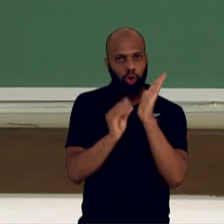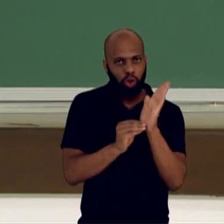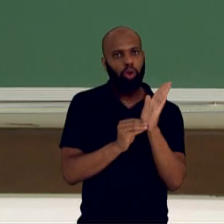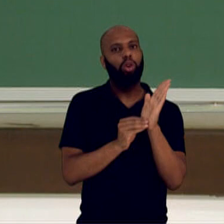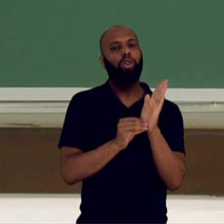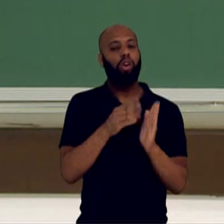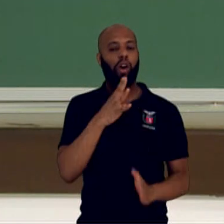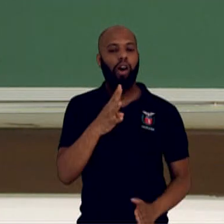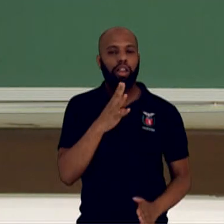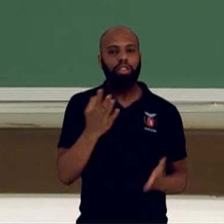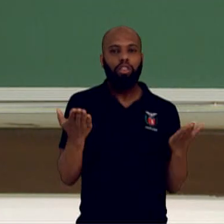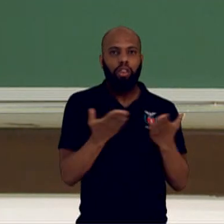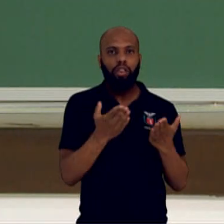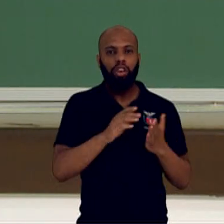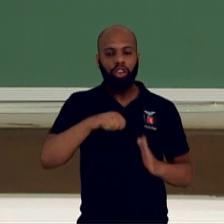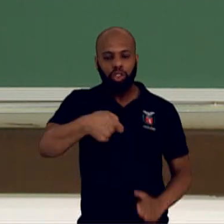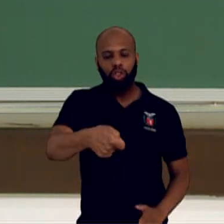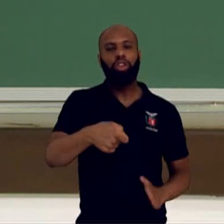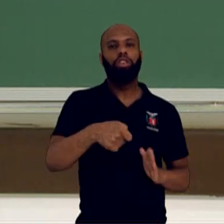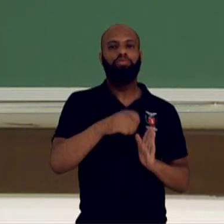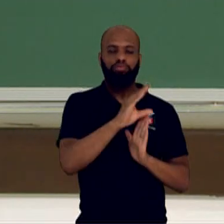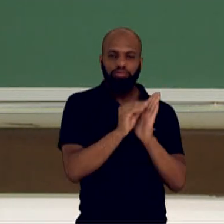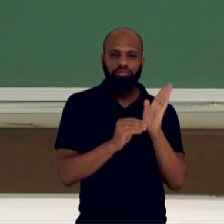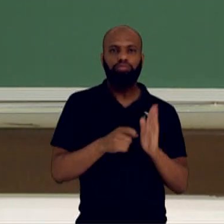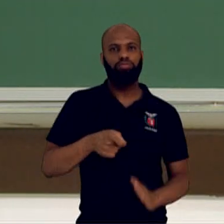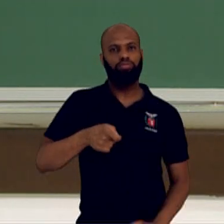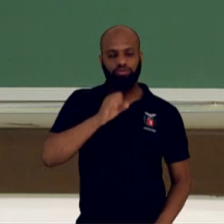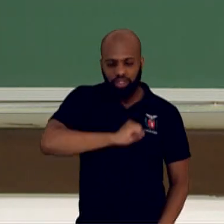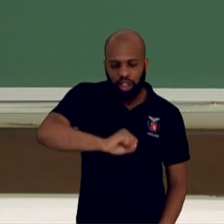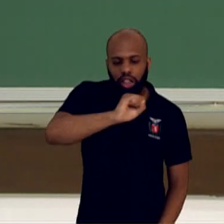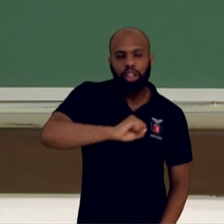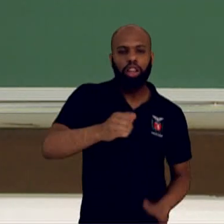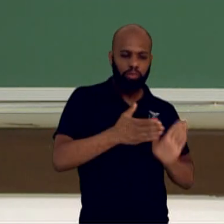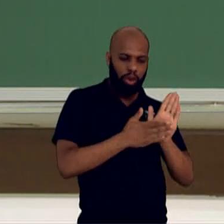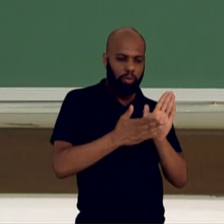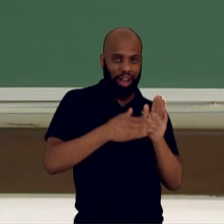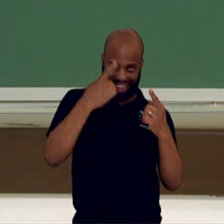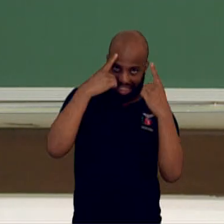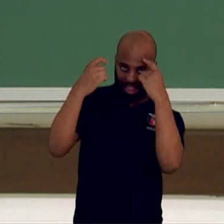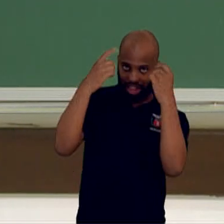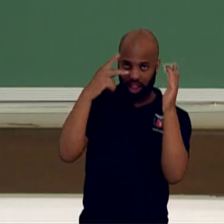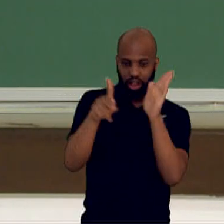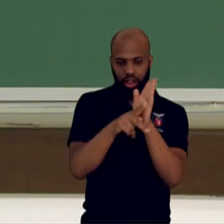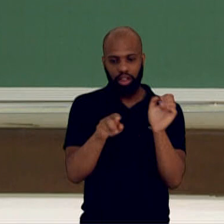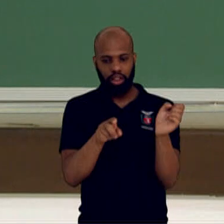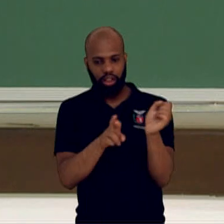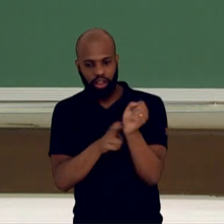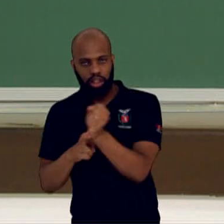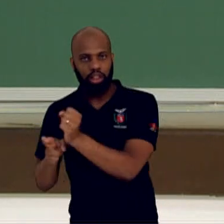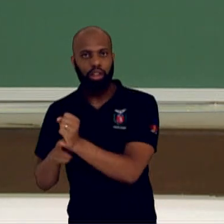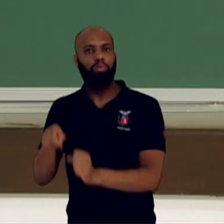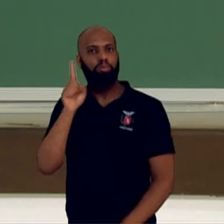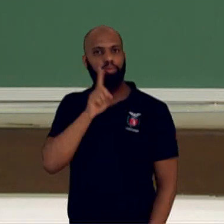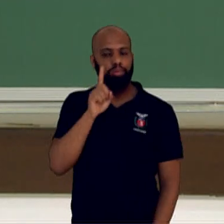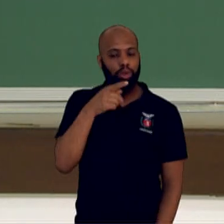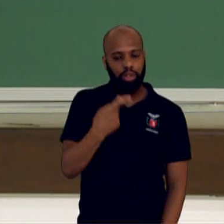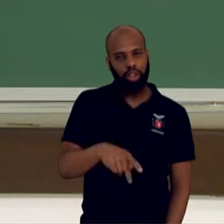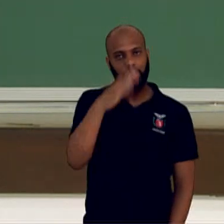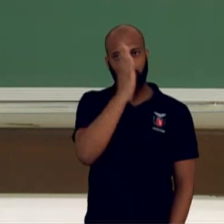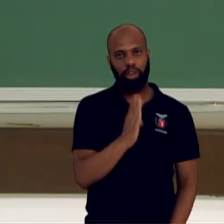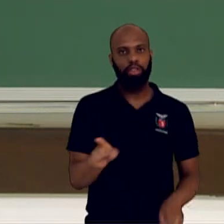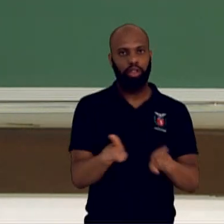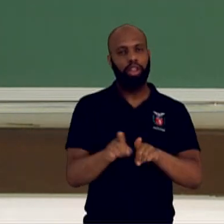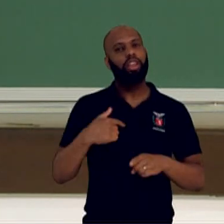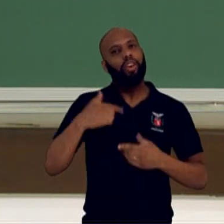conhecendo um pouquinho do funk, da proposta, das ideias, deste ritmo nos Estados Unidos e no Brasil.